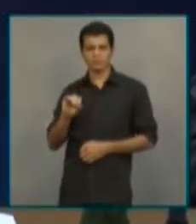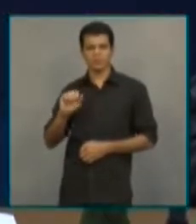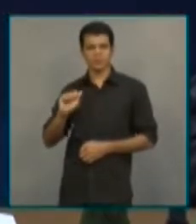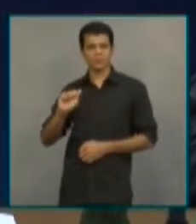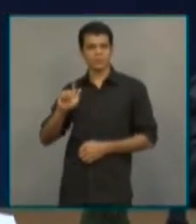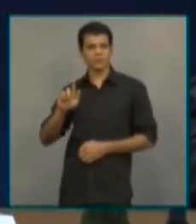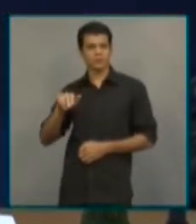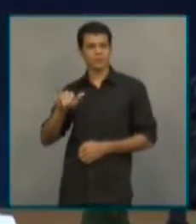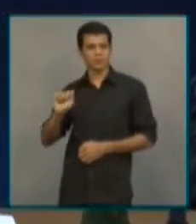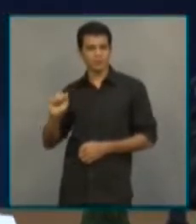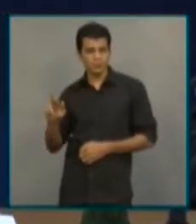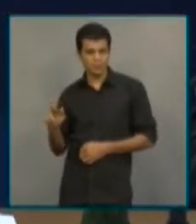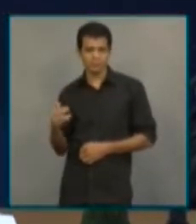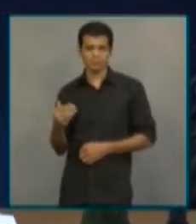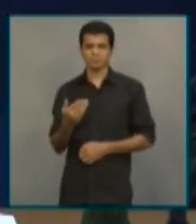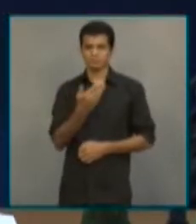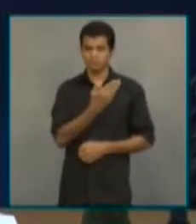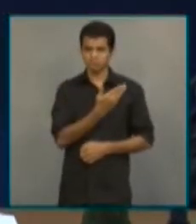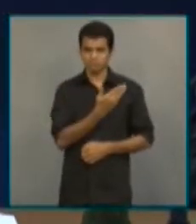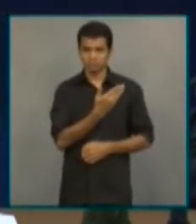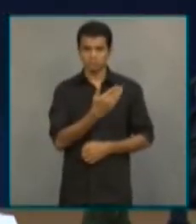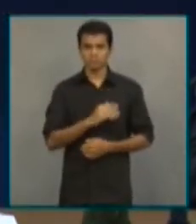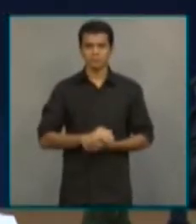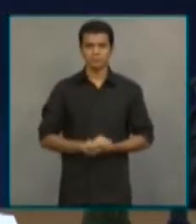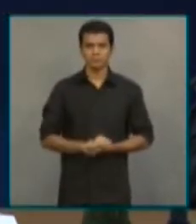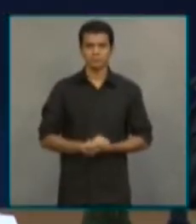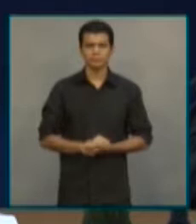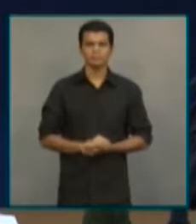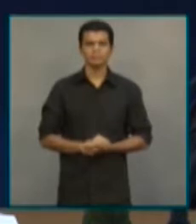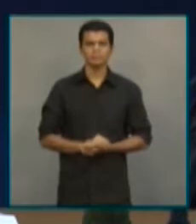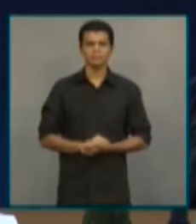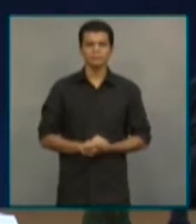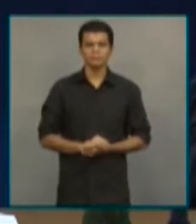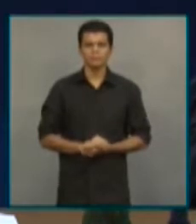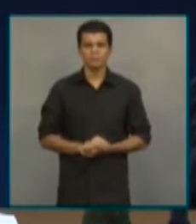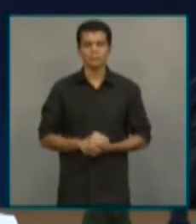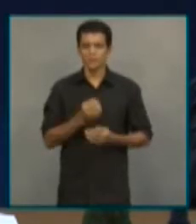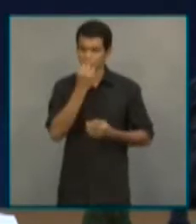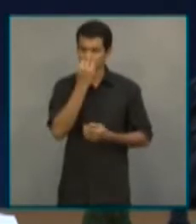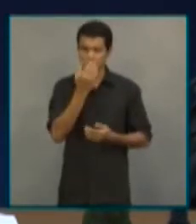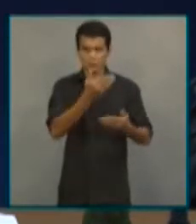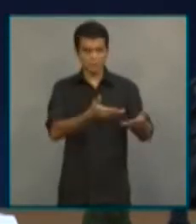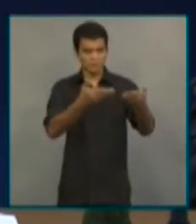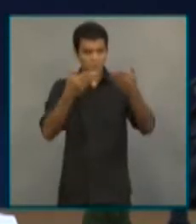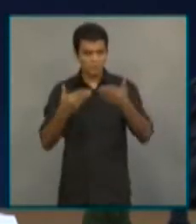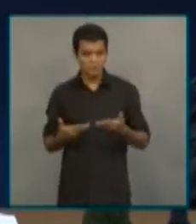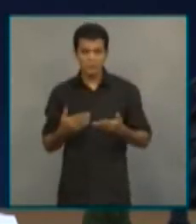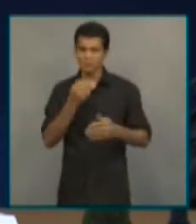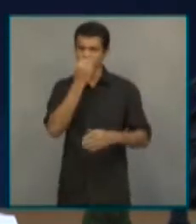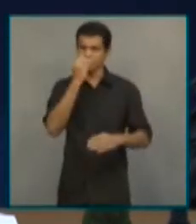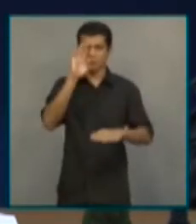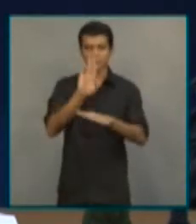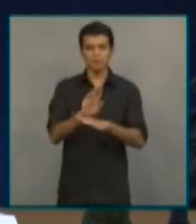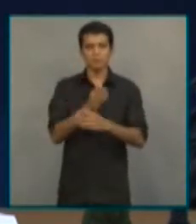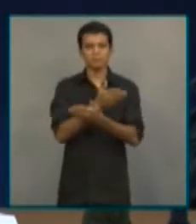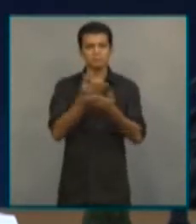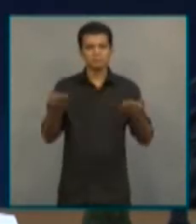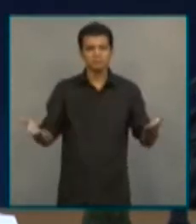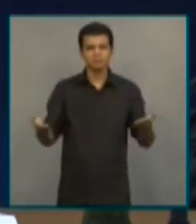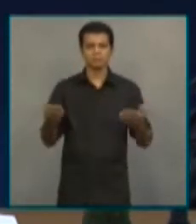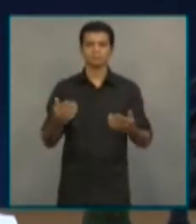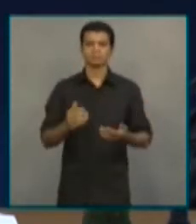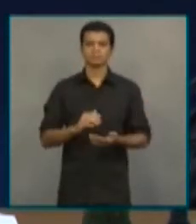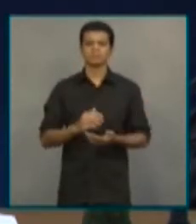e senhores. Sejam muito bem-vindos ao auditório Murilo Aguiar, da Assembleia Legislativa, que, em